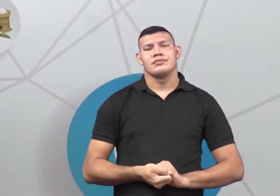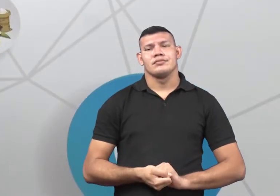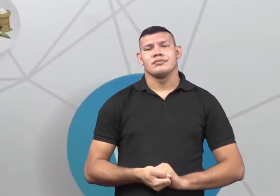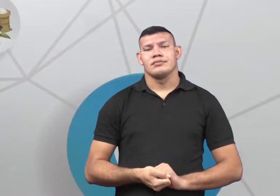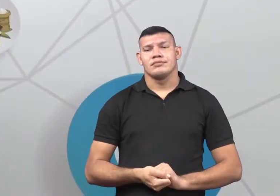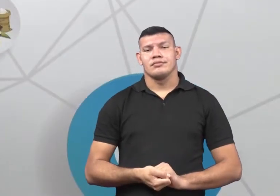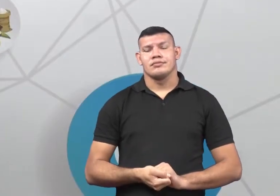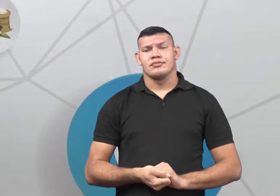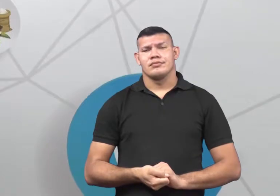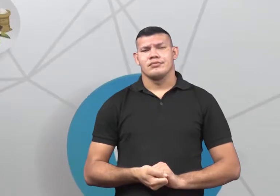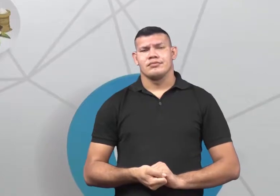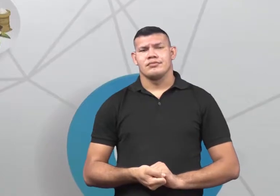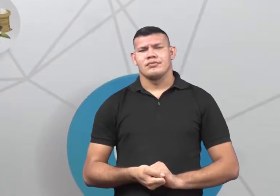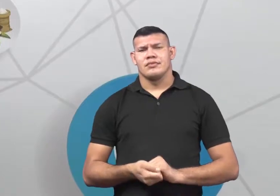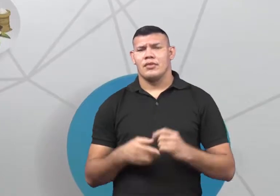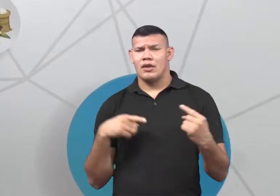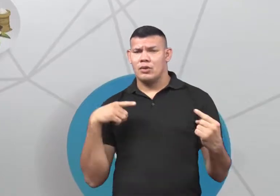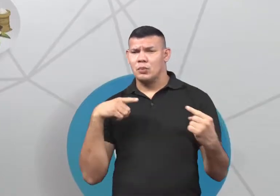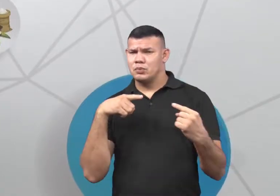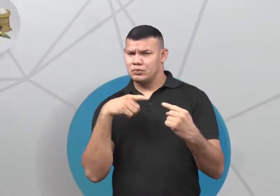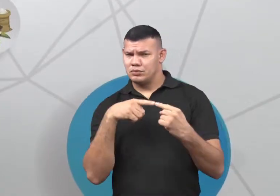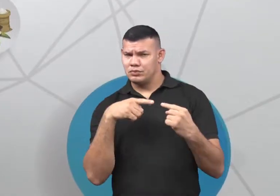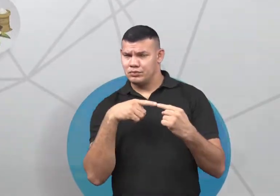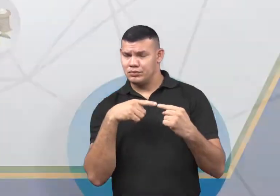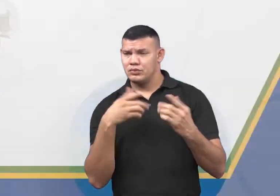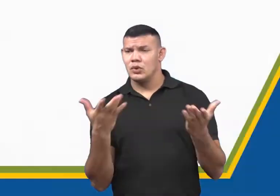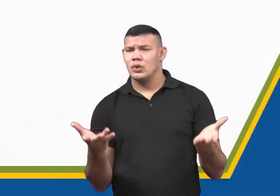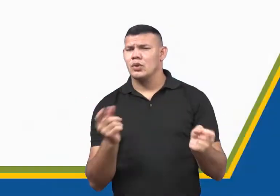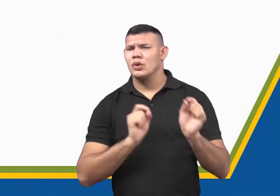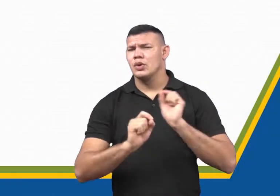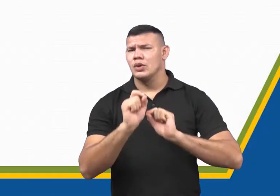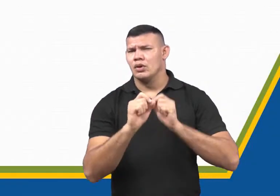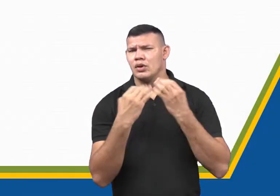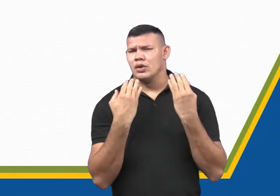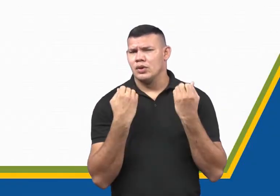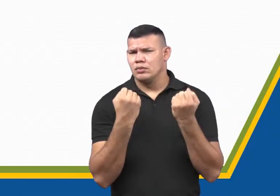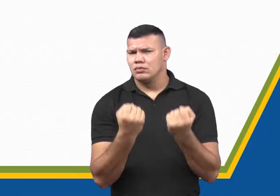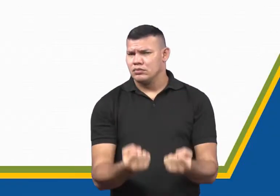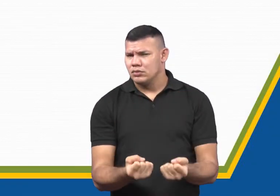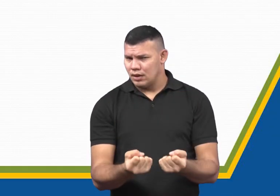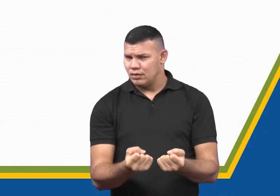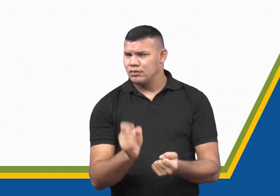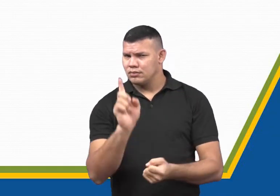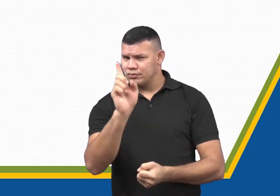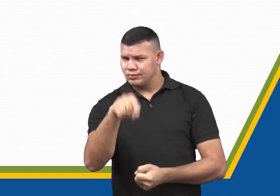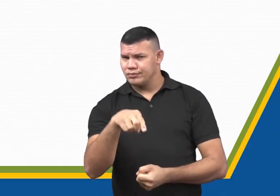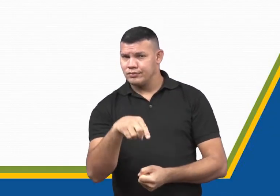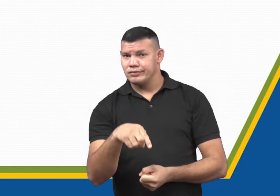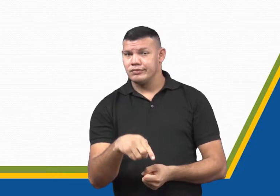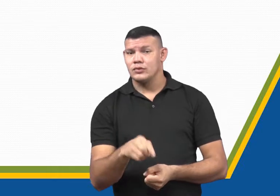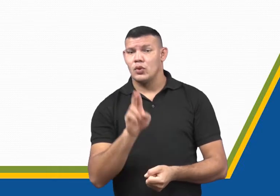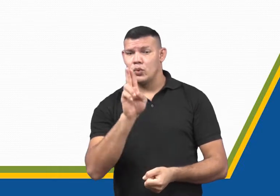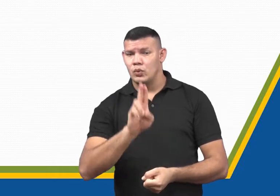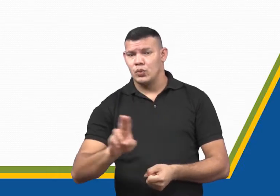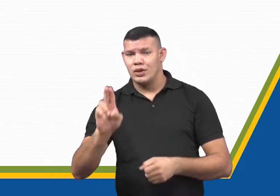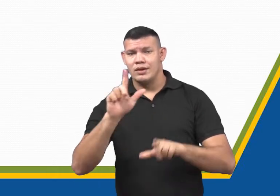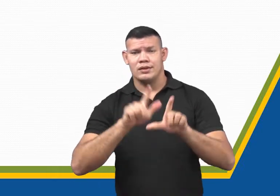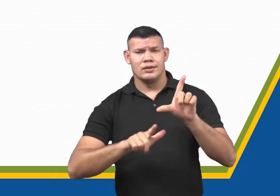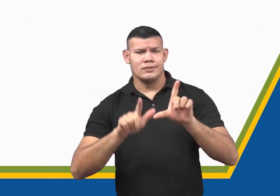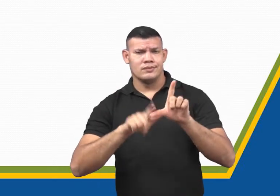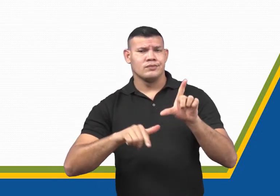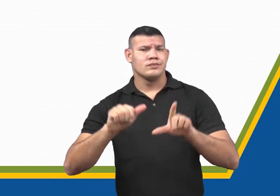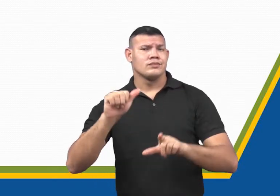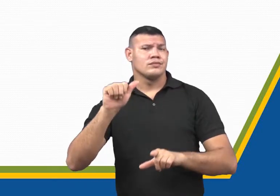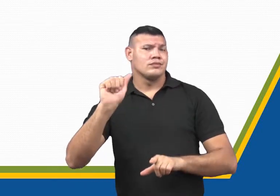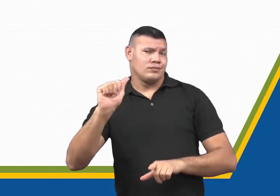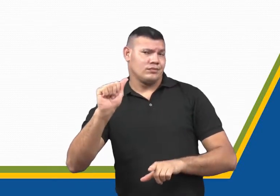Com relação ao número de massa, o número de massa ele é representado pela letra A e ele vai indicar para a gente